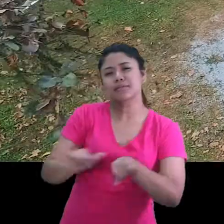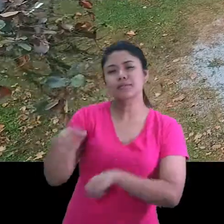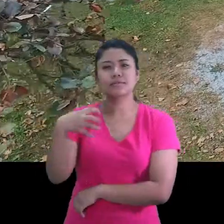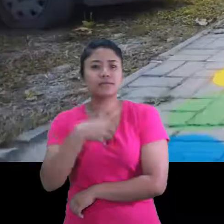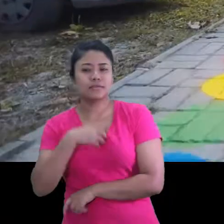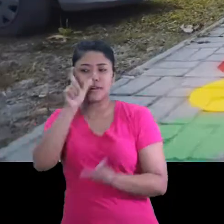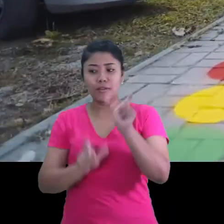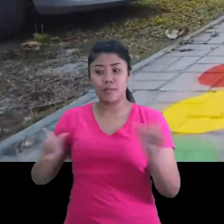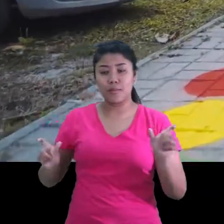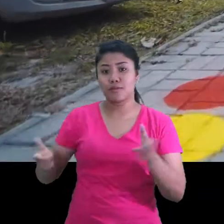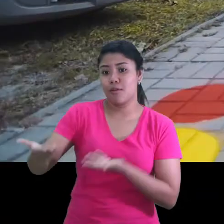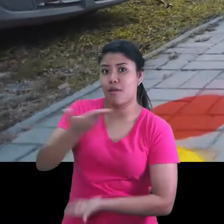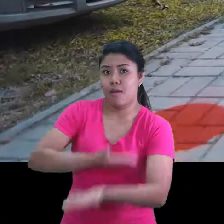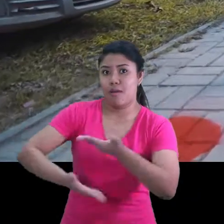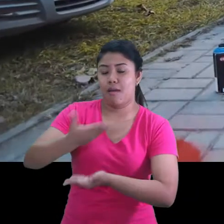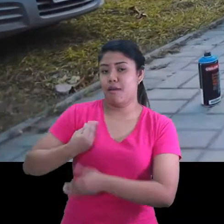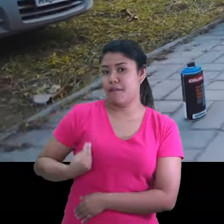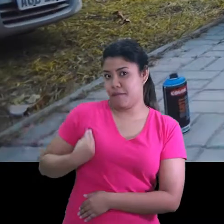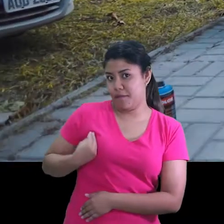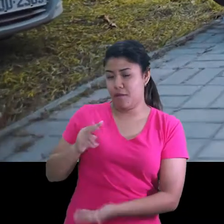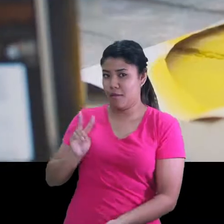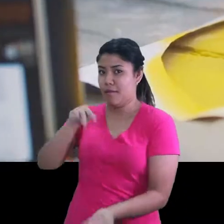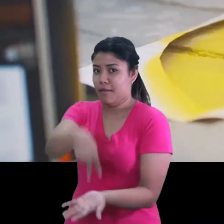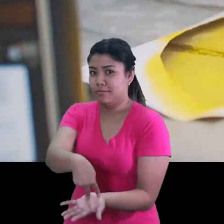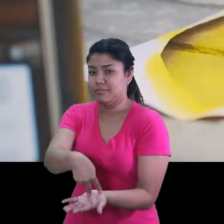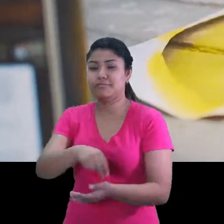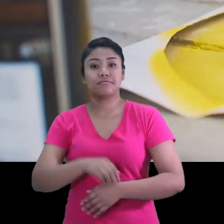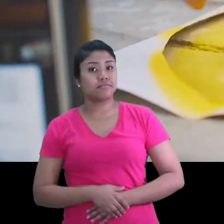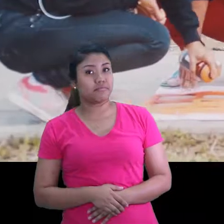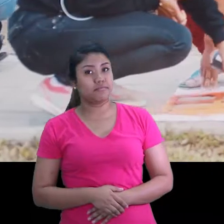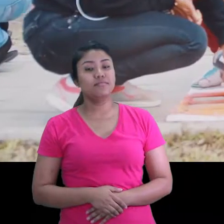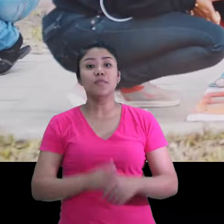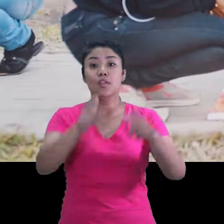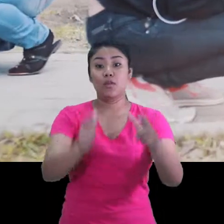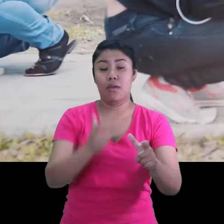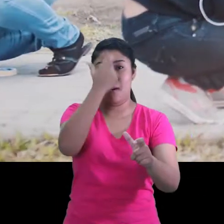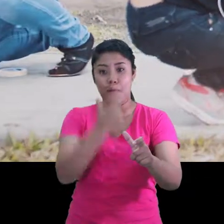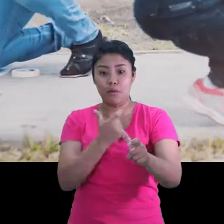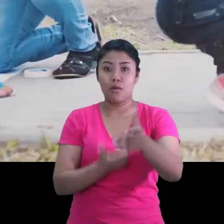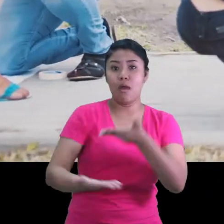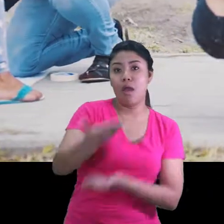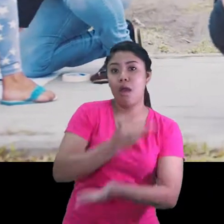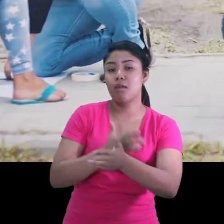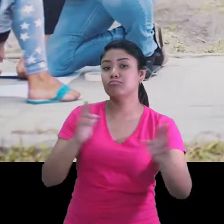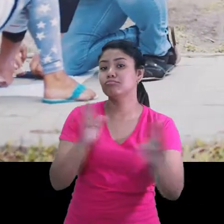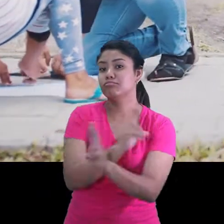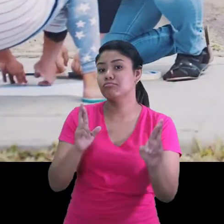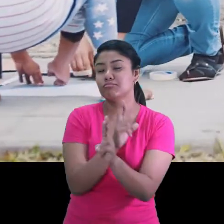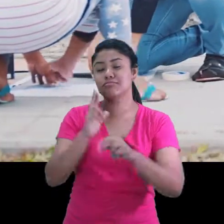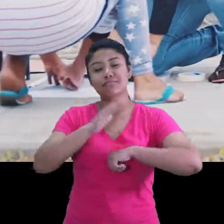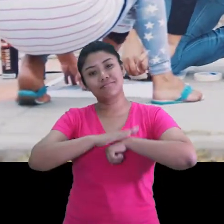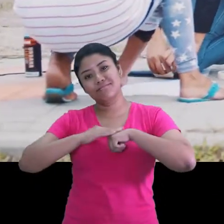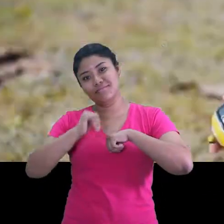que as pessoas podem interagir com o meio em que estão. A interação com o lugar ou espaço é, antes de tudo, uma